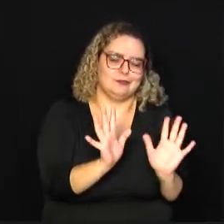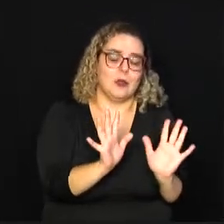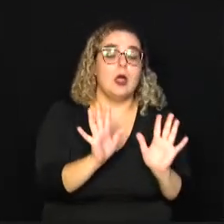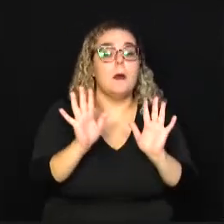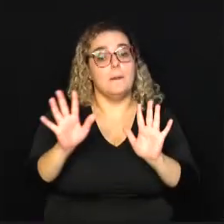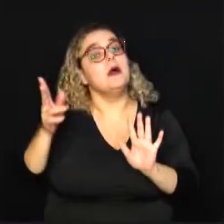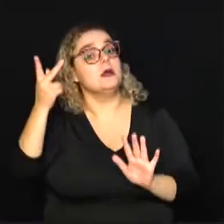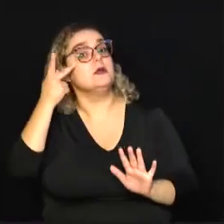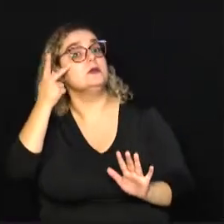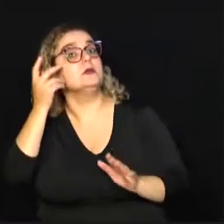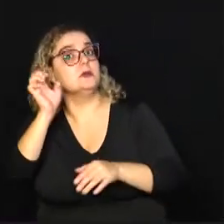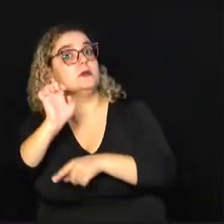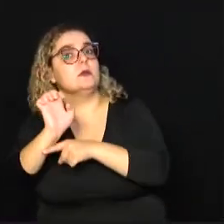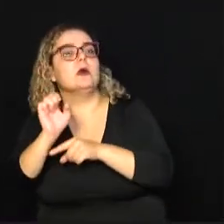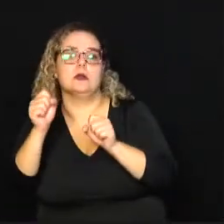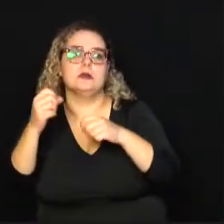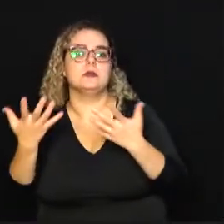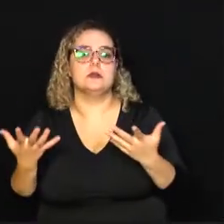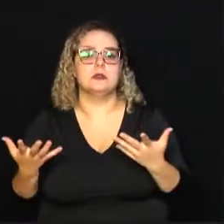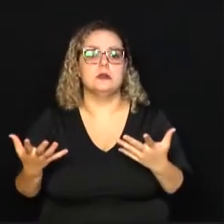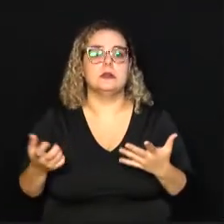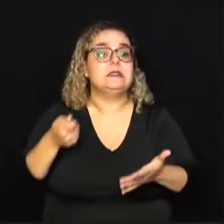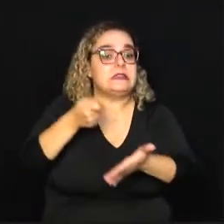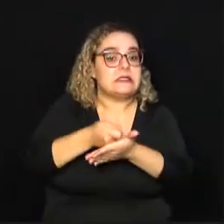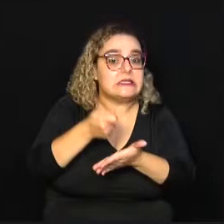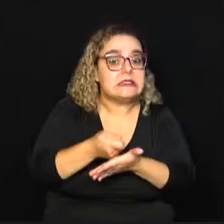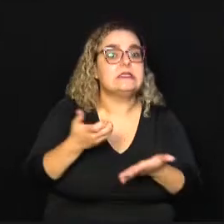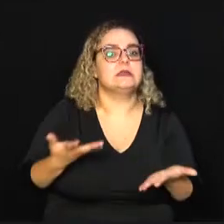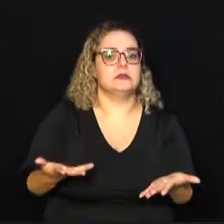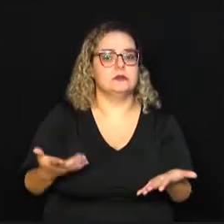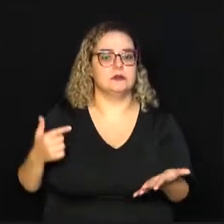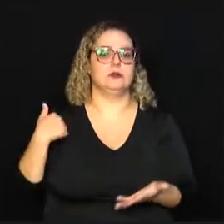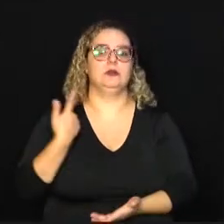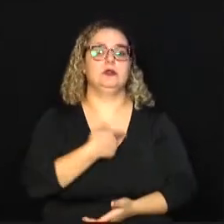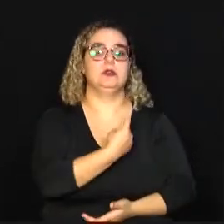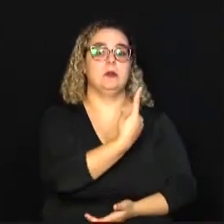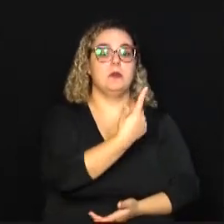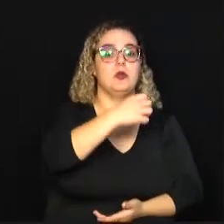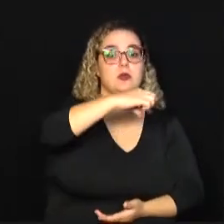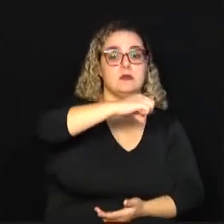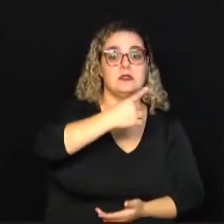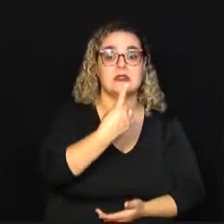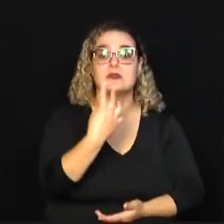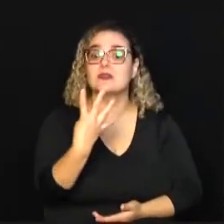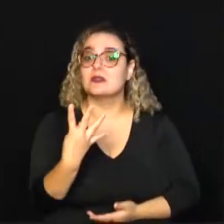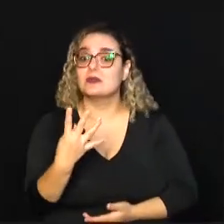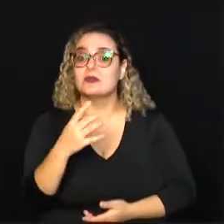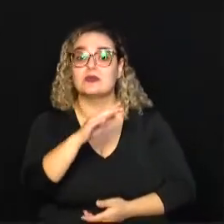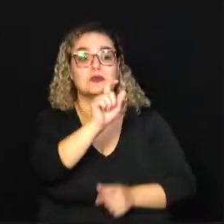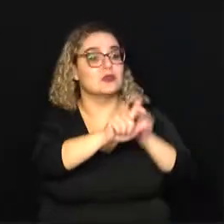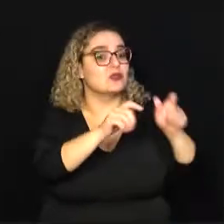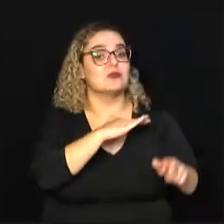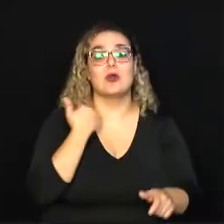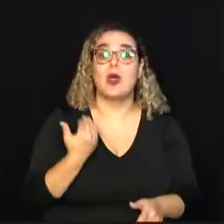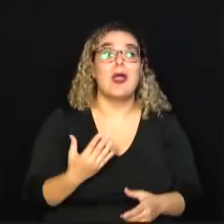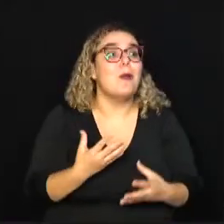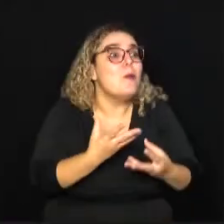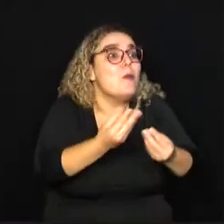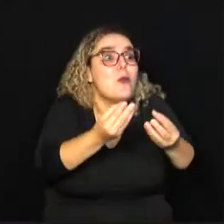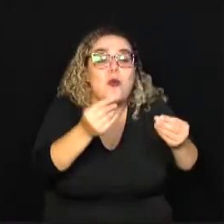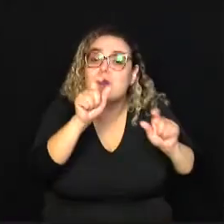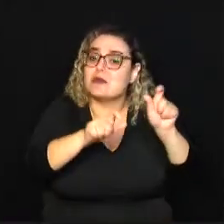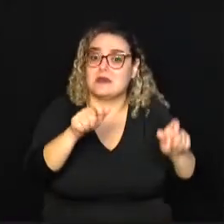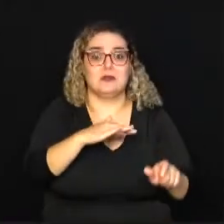assumindo esse momento como um momento de crise severa, né? Nós estamos aí com 1.914 mortos, é muita gente. Logo nós vamos estar aí